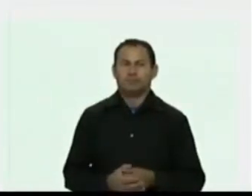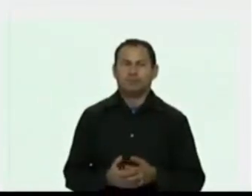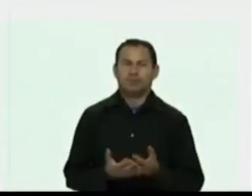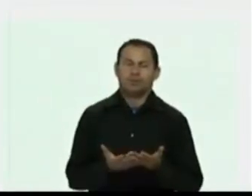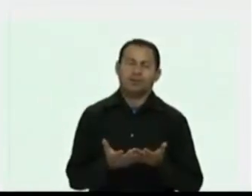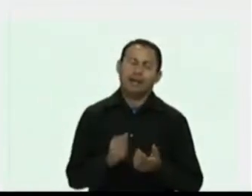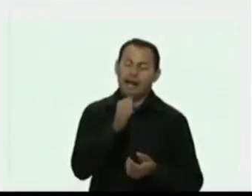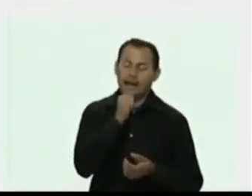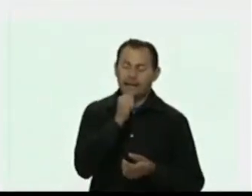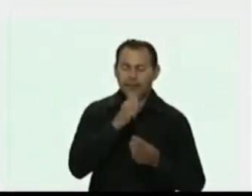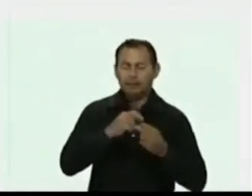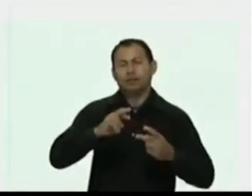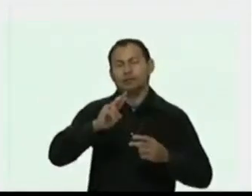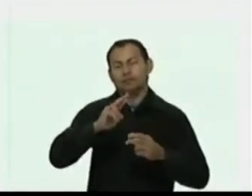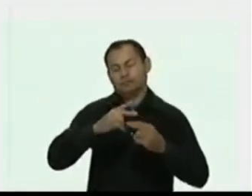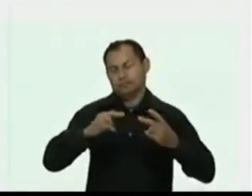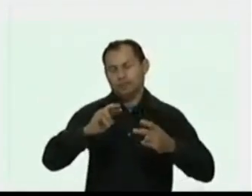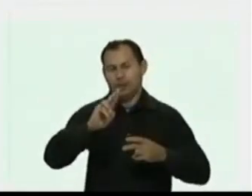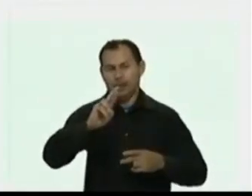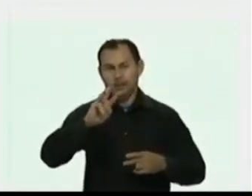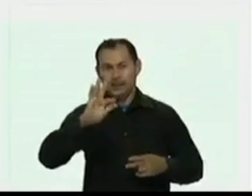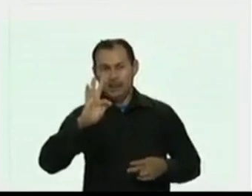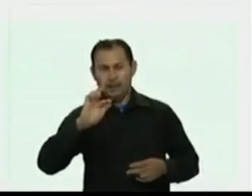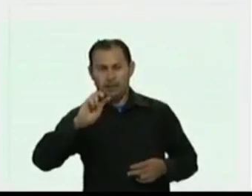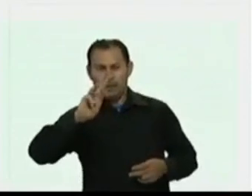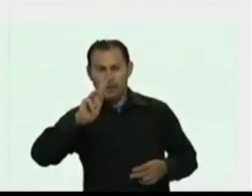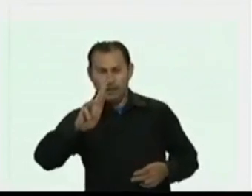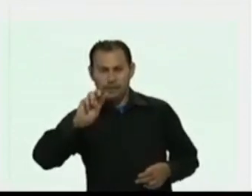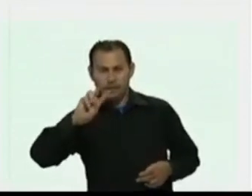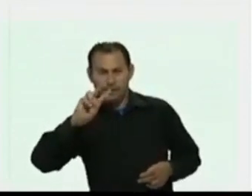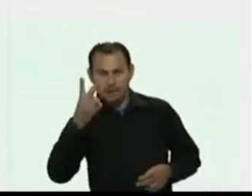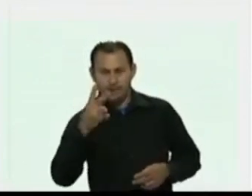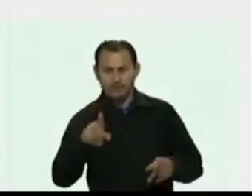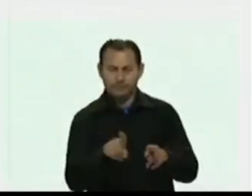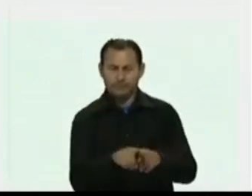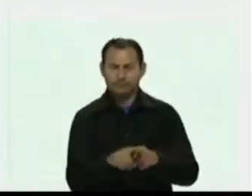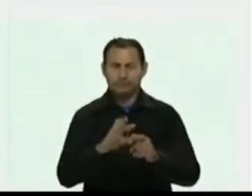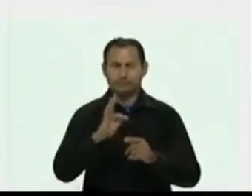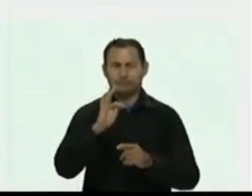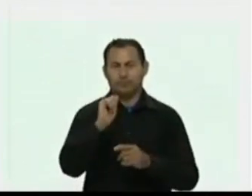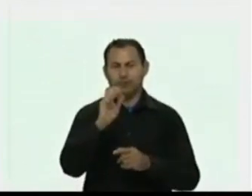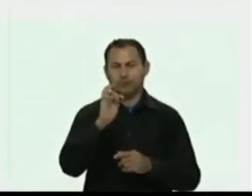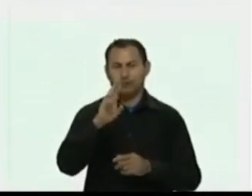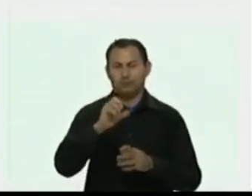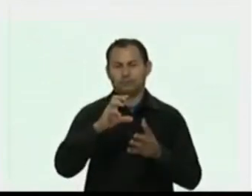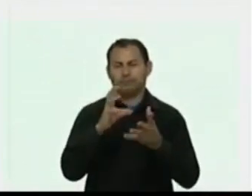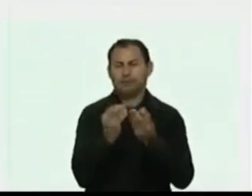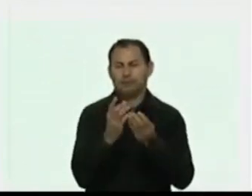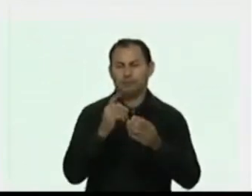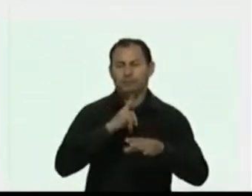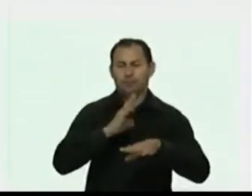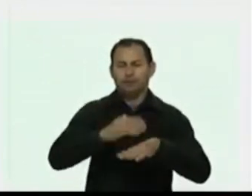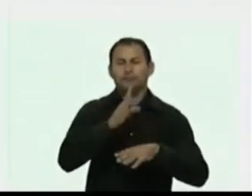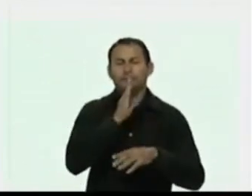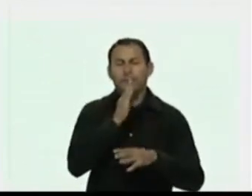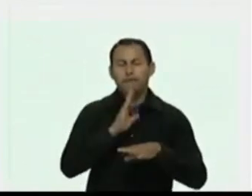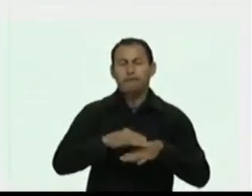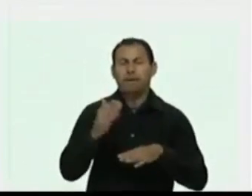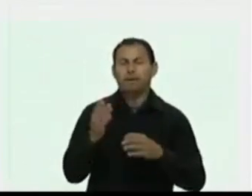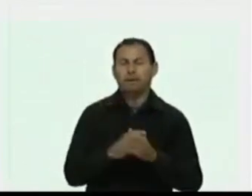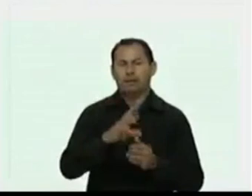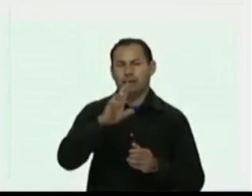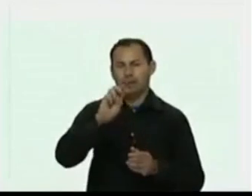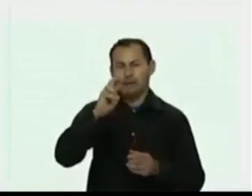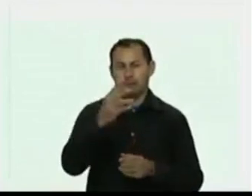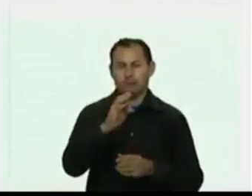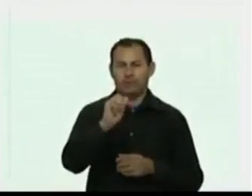E ainda existe o fator RH, que não só o RH, na verdade os fatores que existem são muito mais, a gente conhece mais o